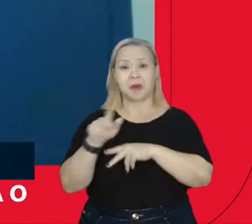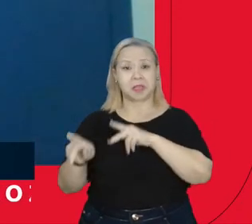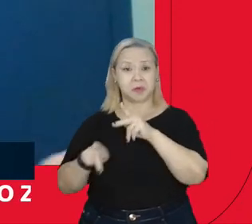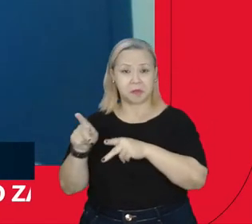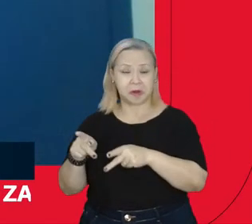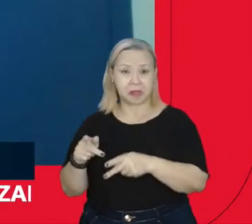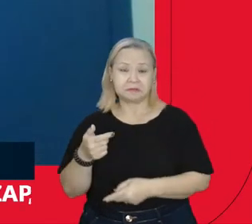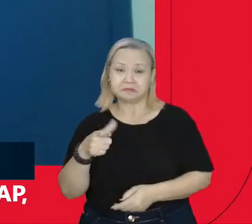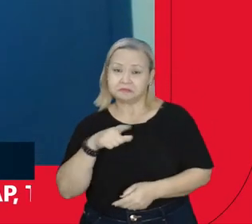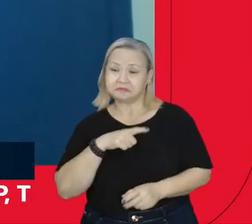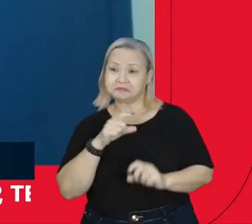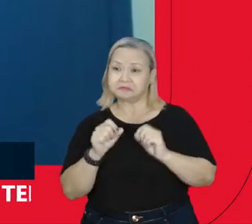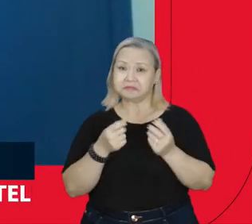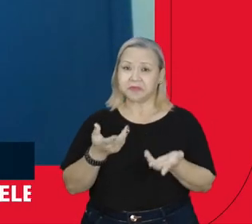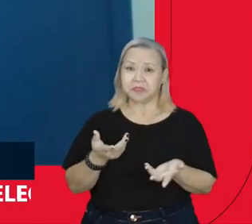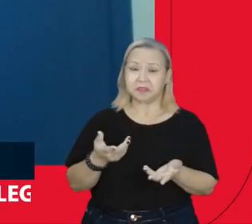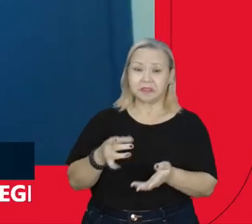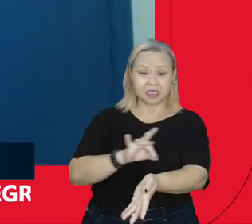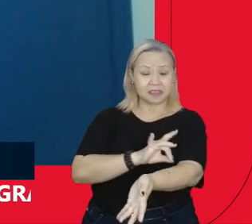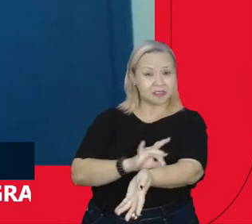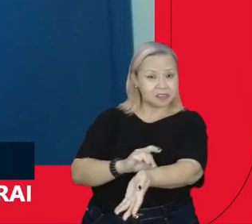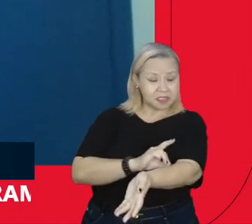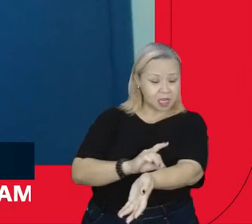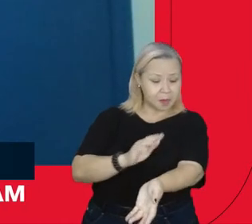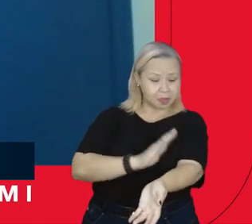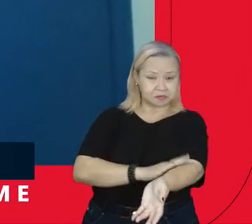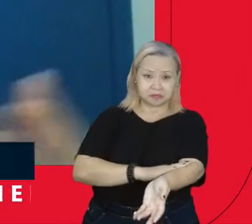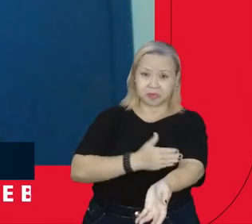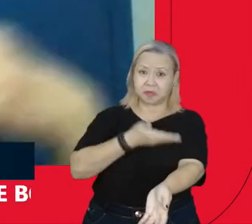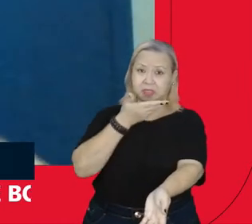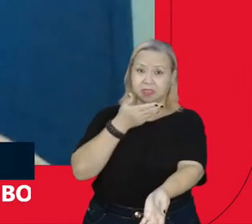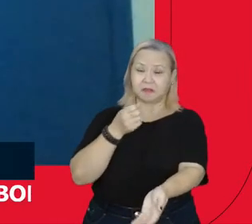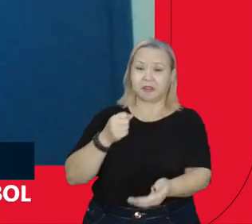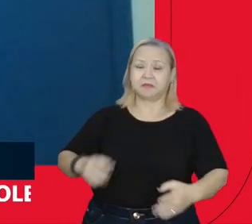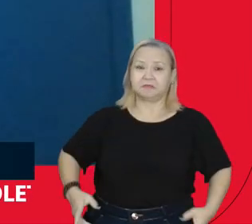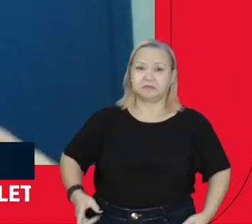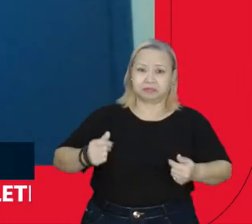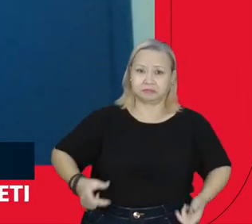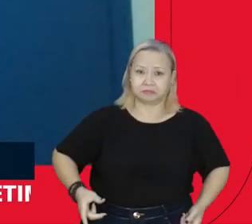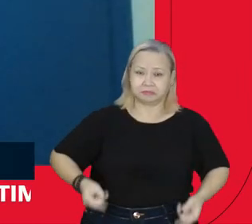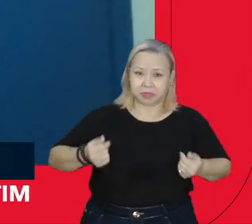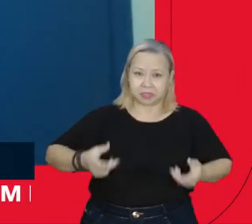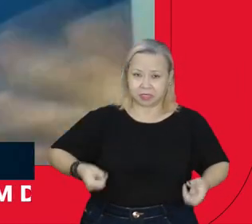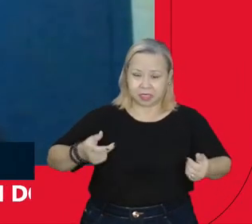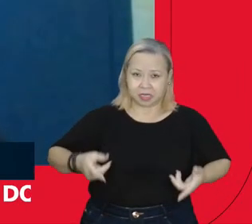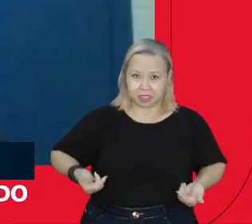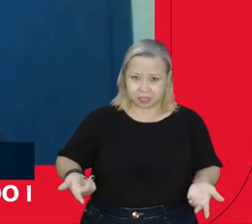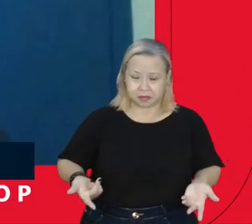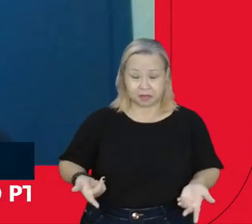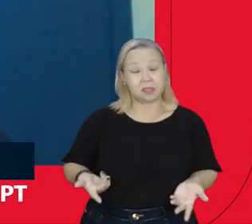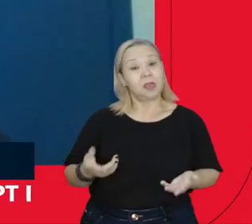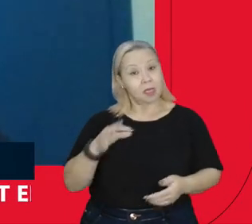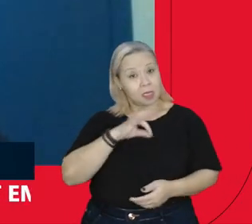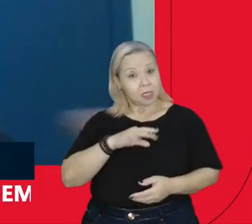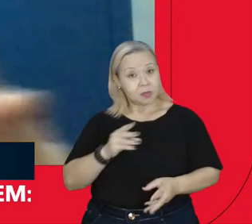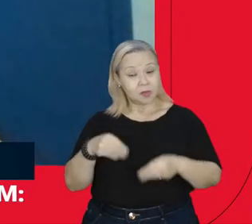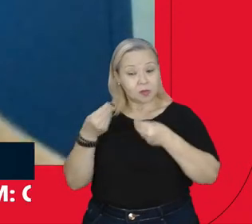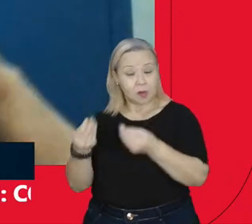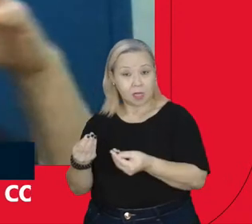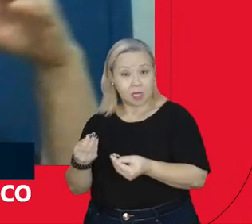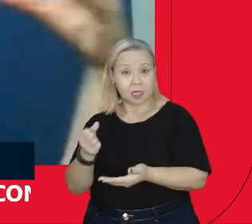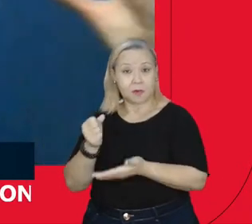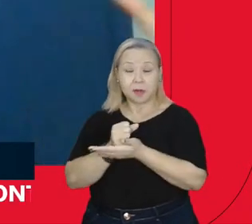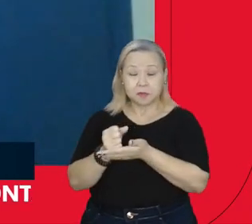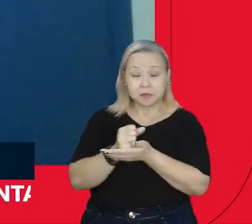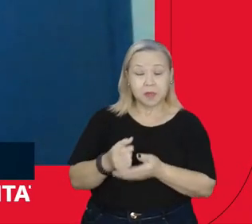tem hipertensão, se tem diabetes, acaba gastando, né, parte da transferência de renda para comprar remédio.